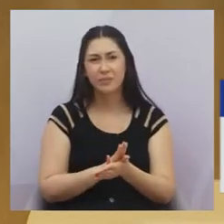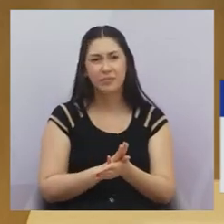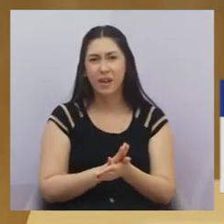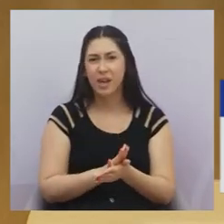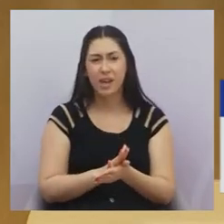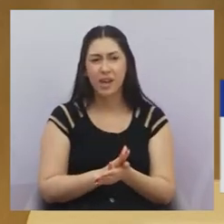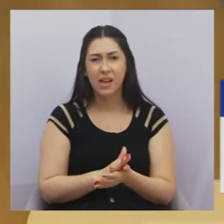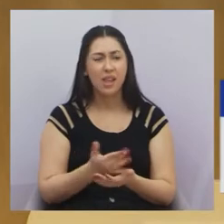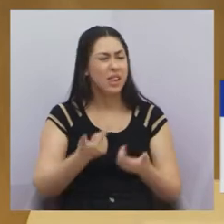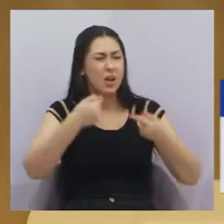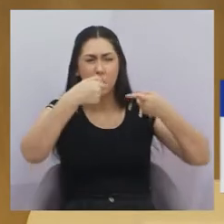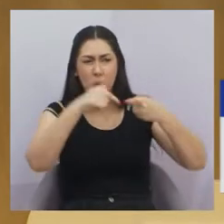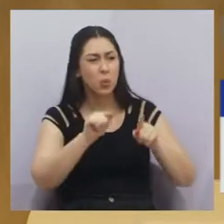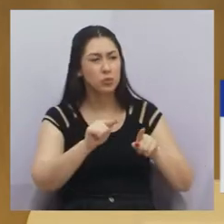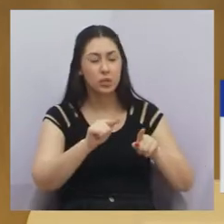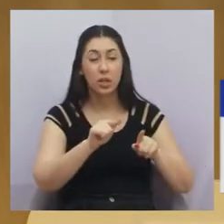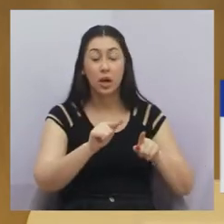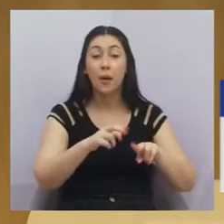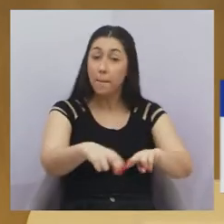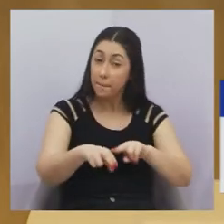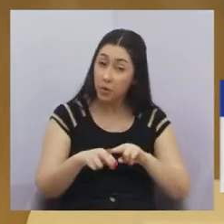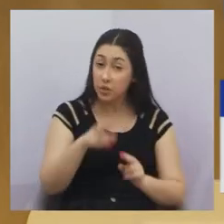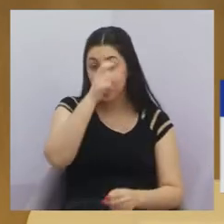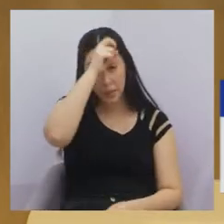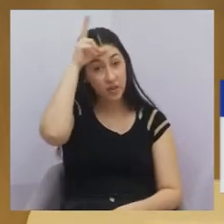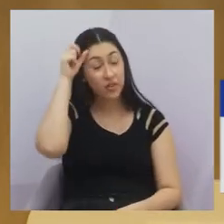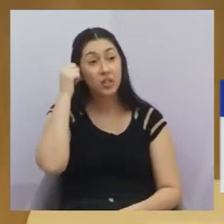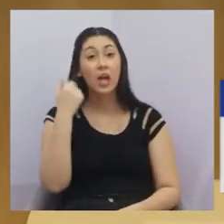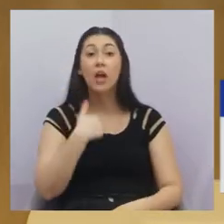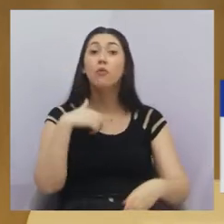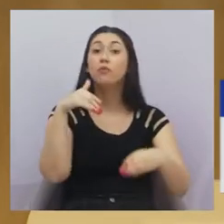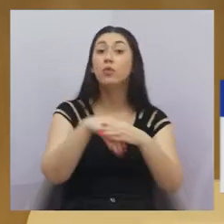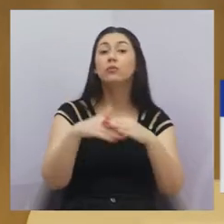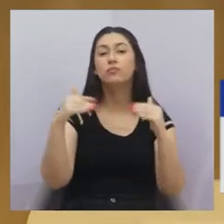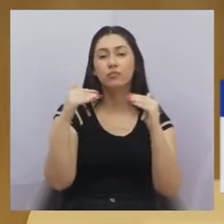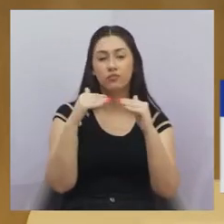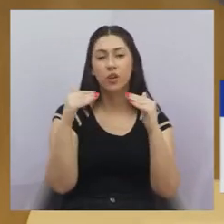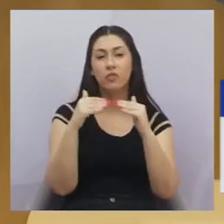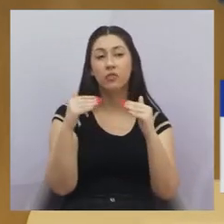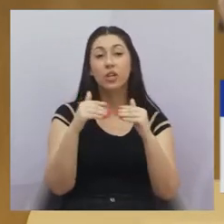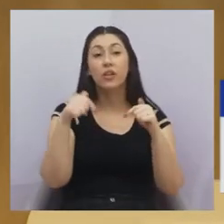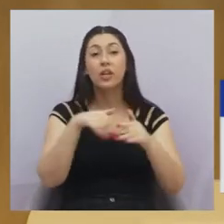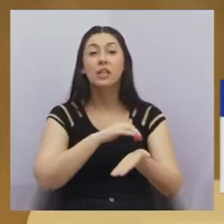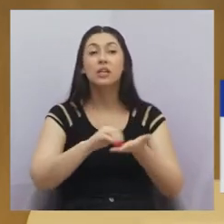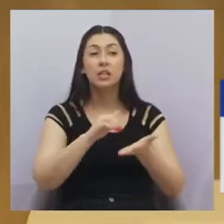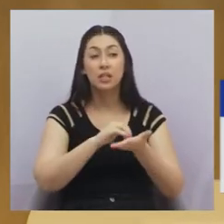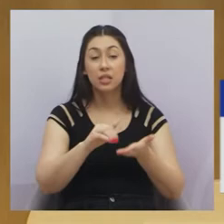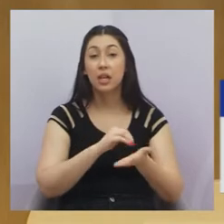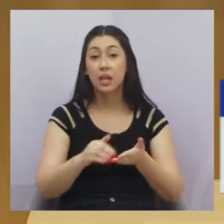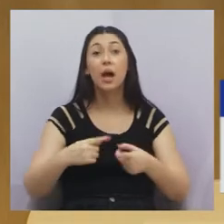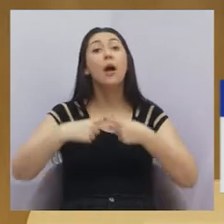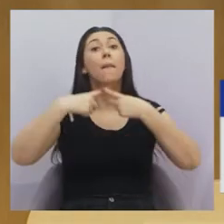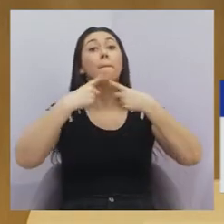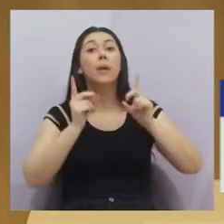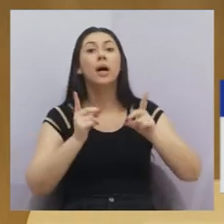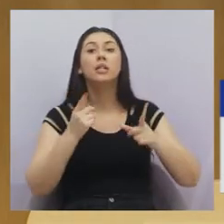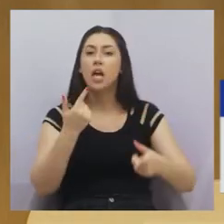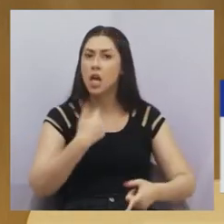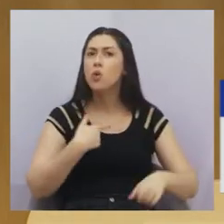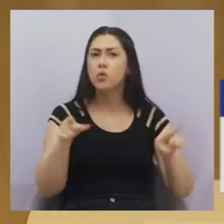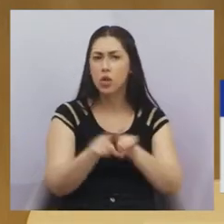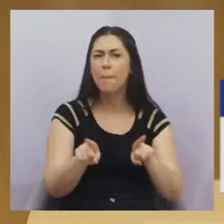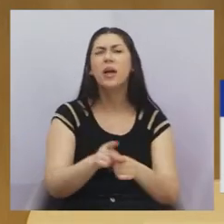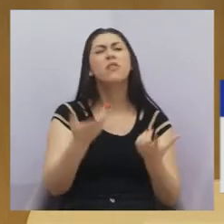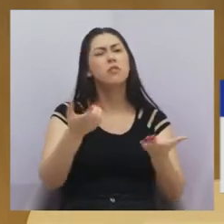de discriminação. E é por isso, senhor prefeito, que eu vou votar favorável aqui nessa secretaria, mas com essa mesma energia eu